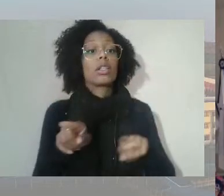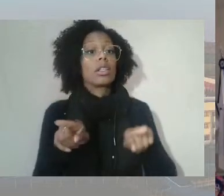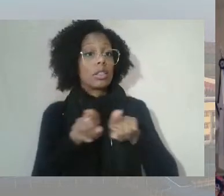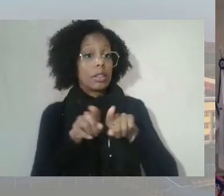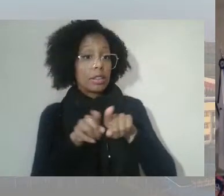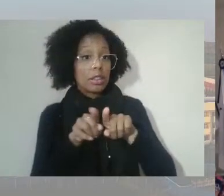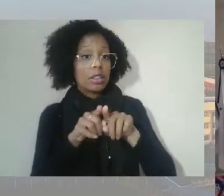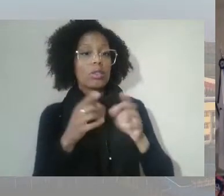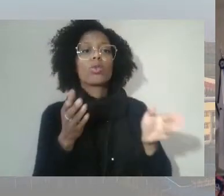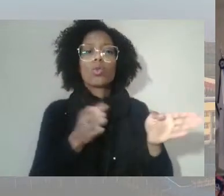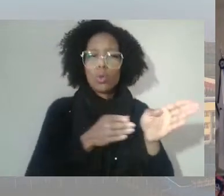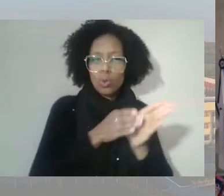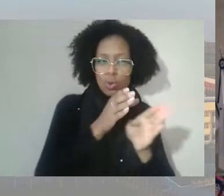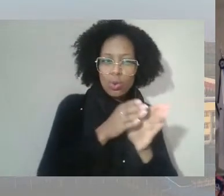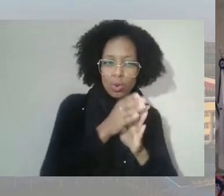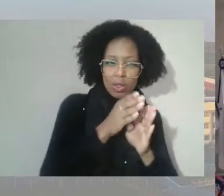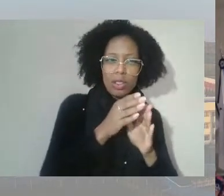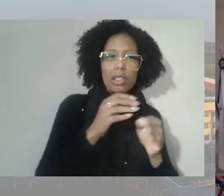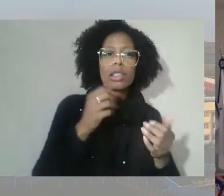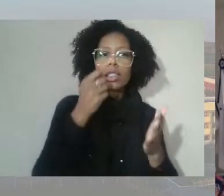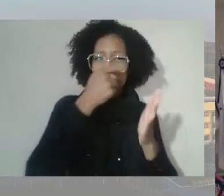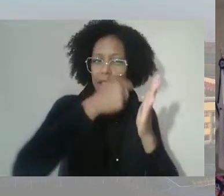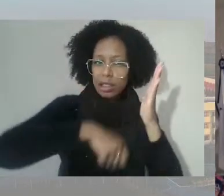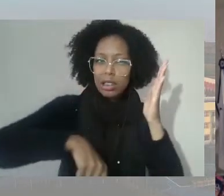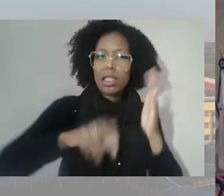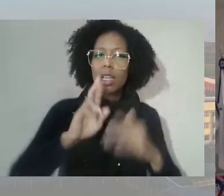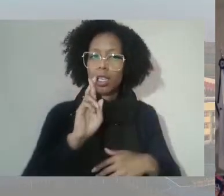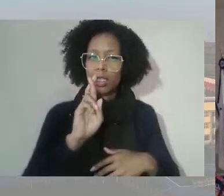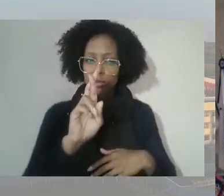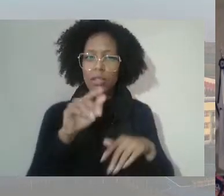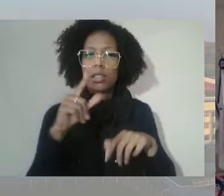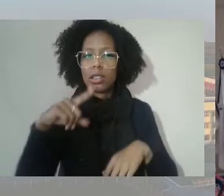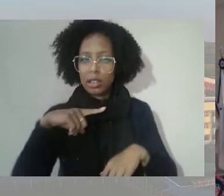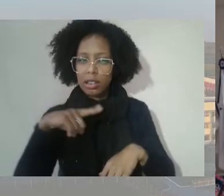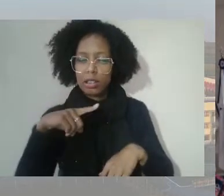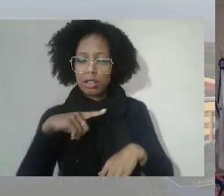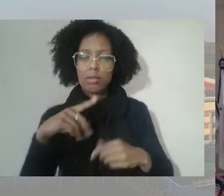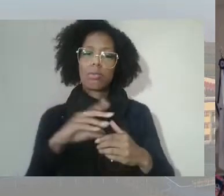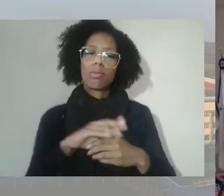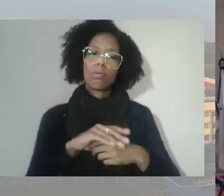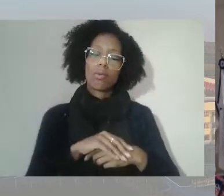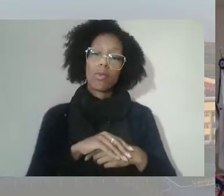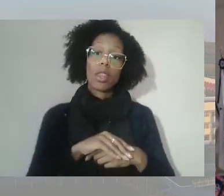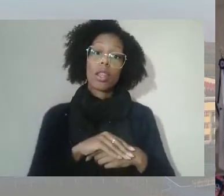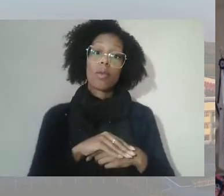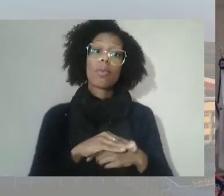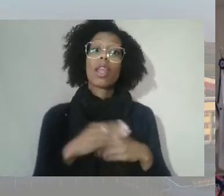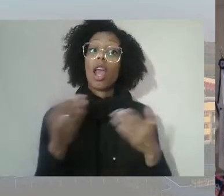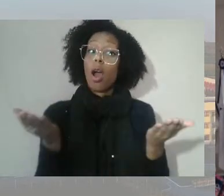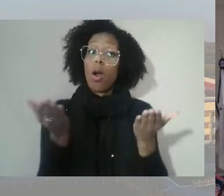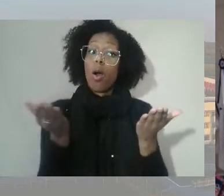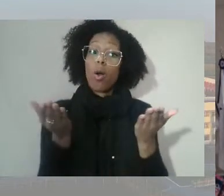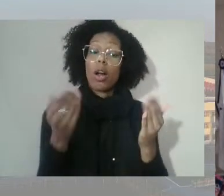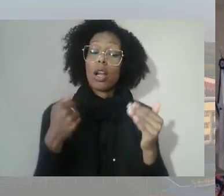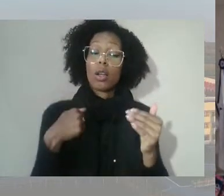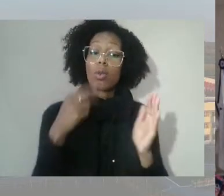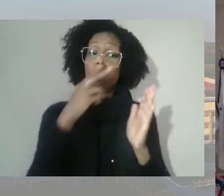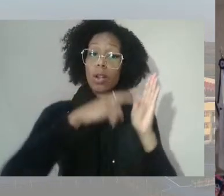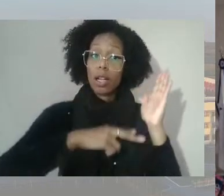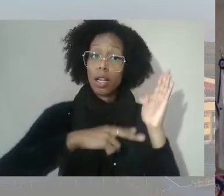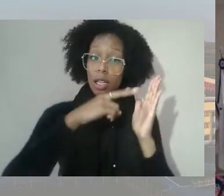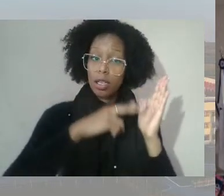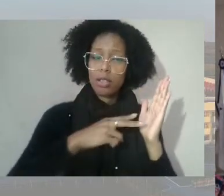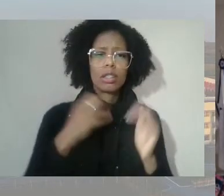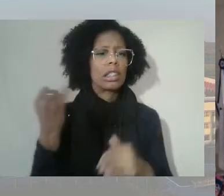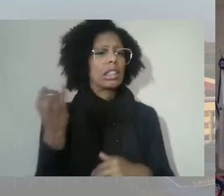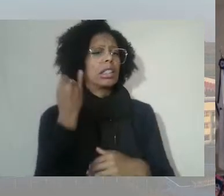Consune que assinam esta nota de resposta, né? E eu vou fazer a leitura, tá, desta nota, que é importante